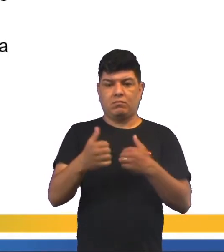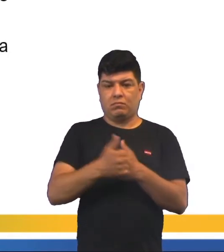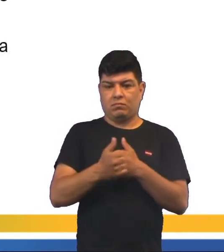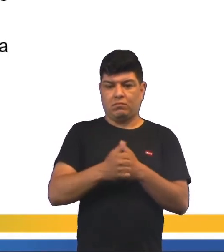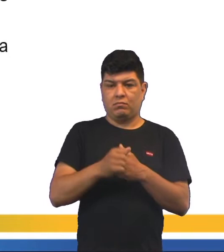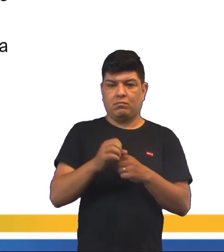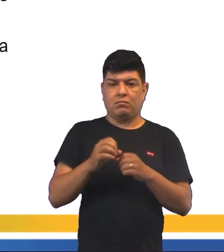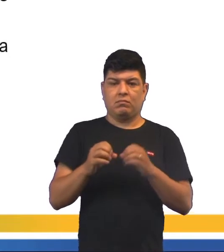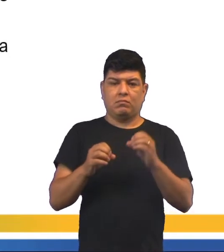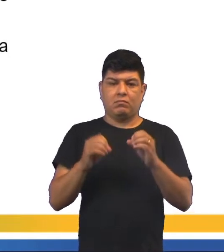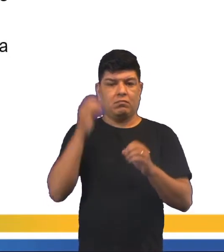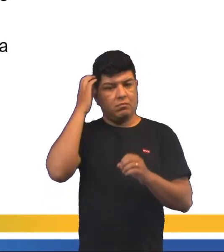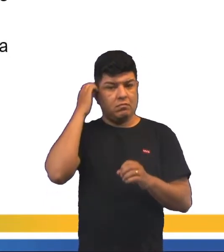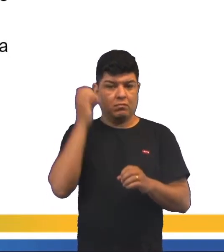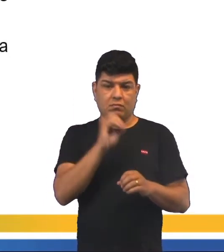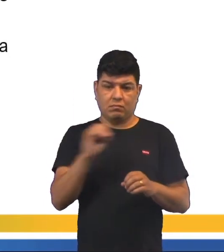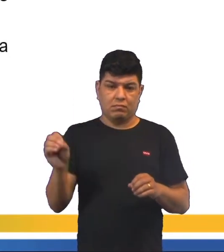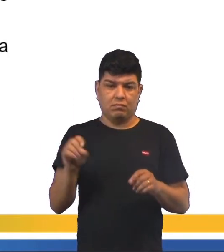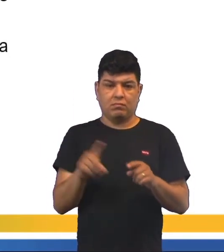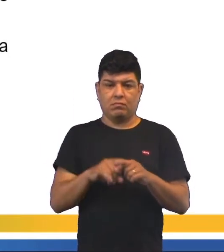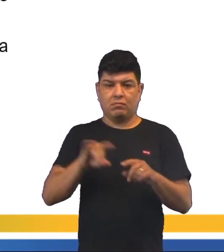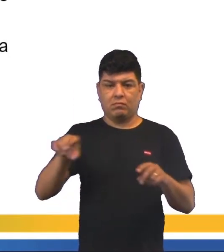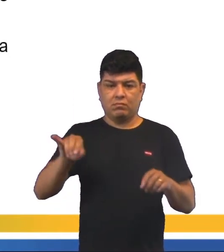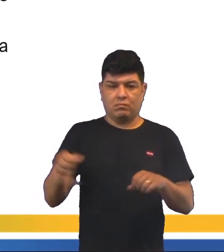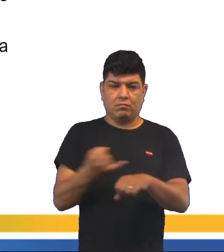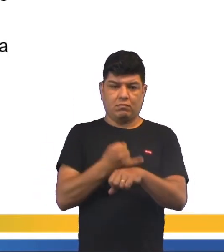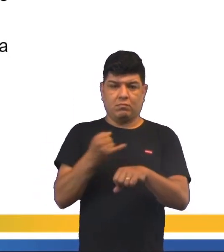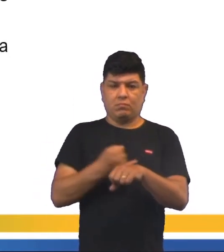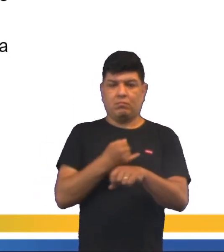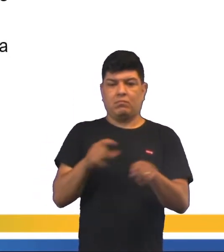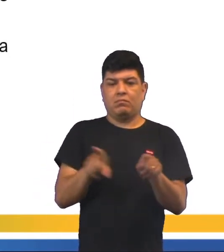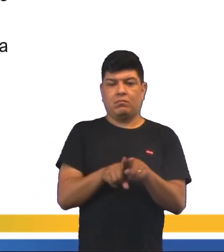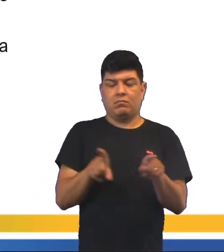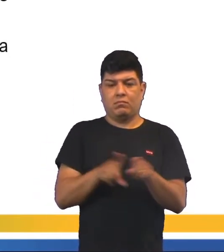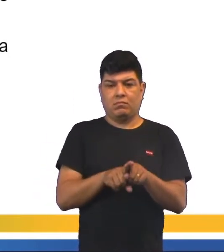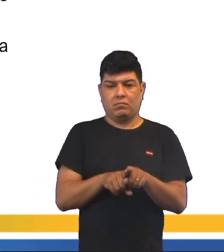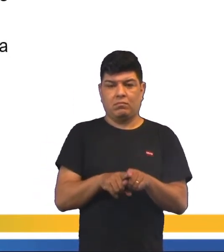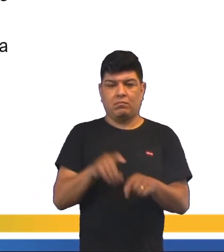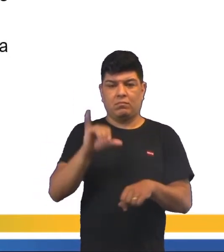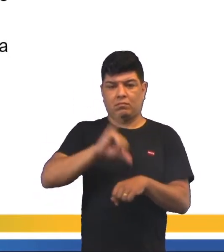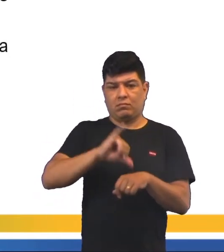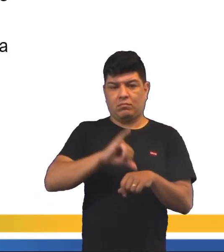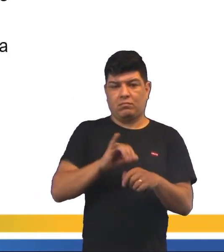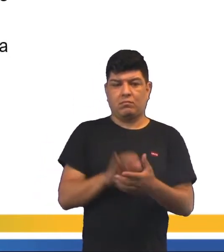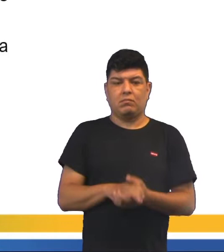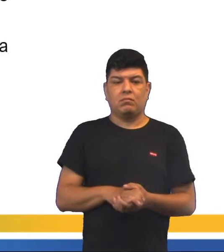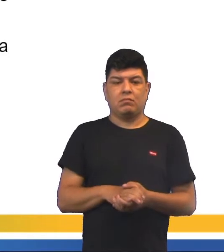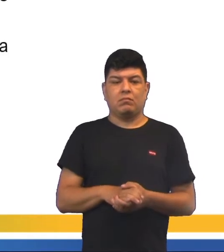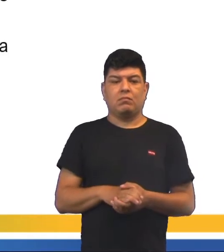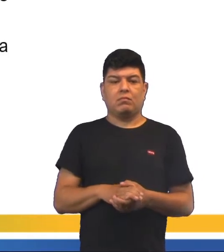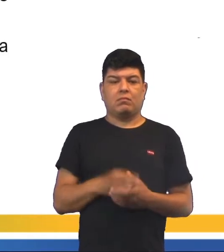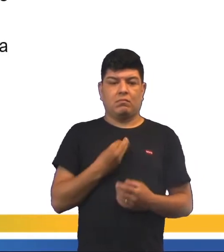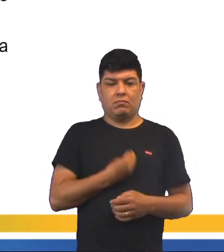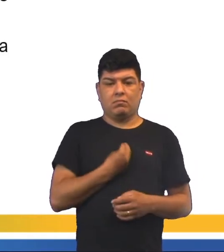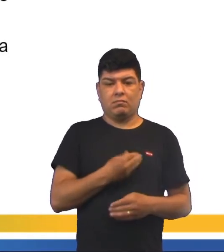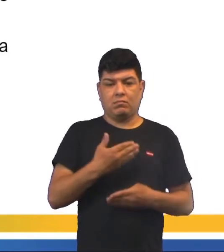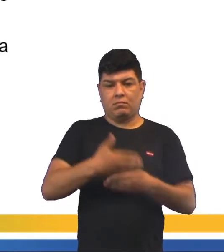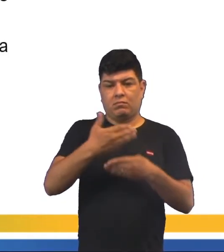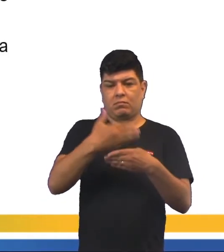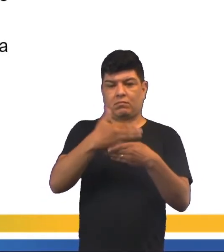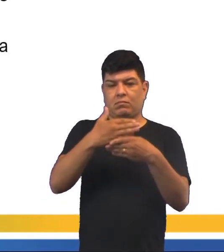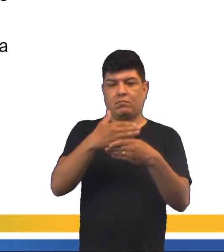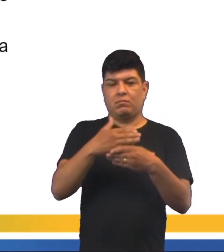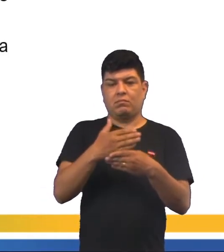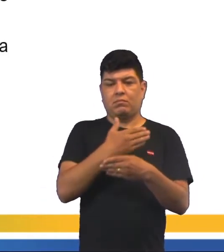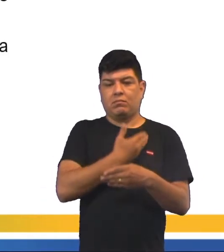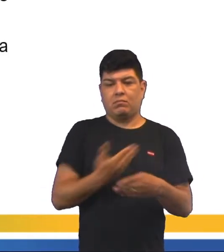na parte oriental de Jerusalém, né, que é reivindicada pelos palestinos como sua capital. A existência de um muro